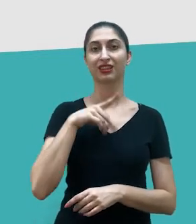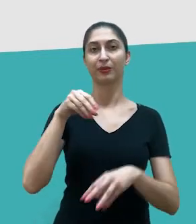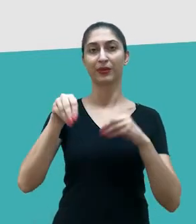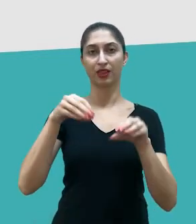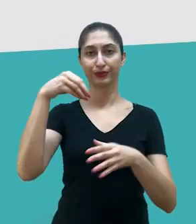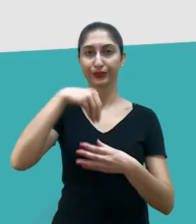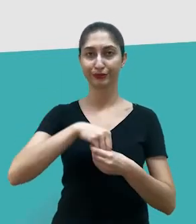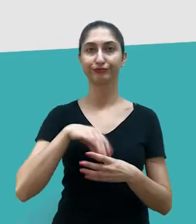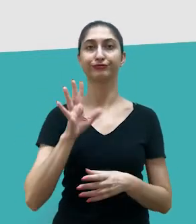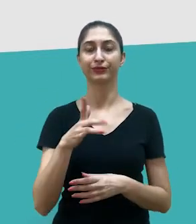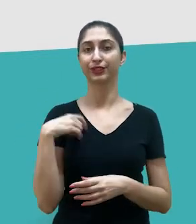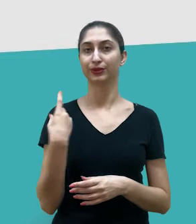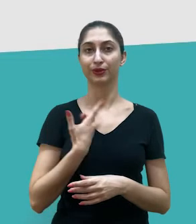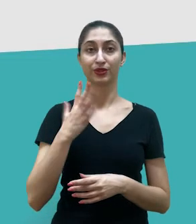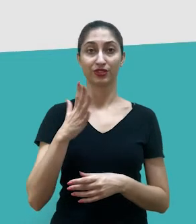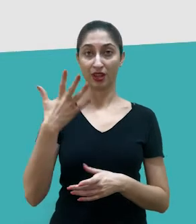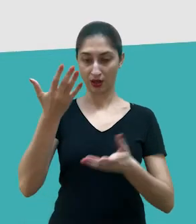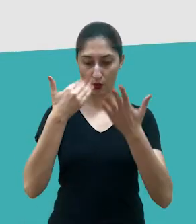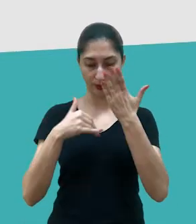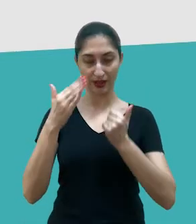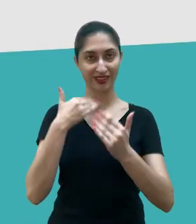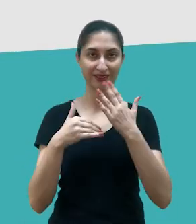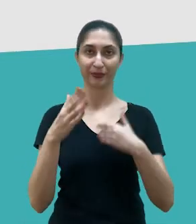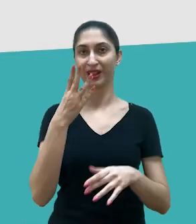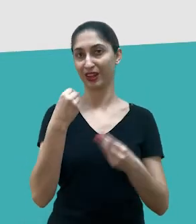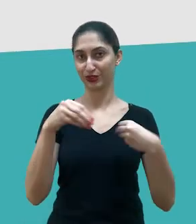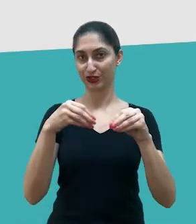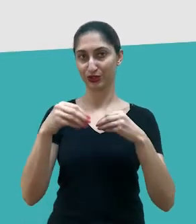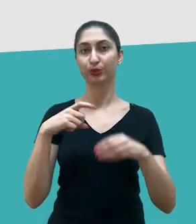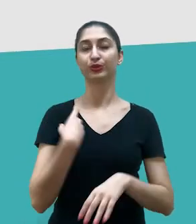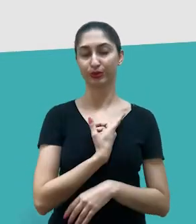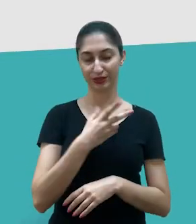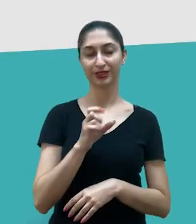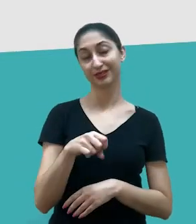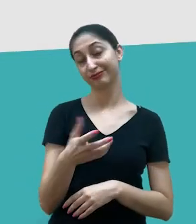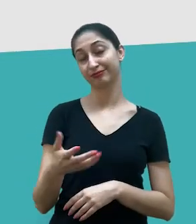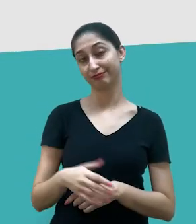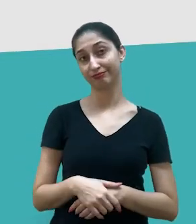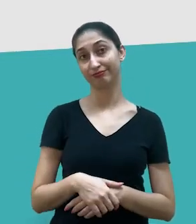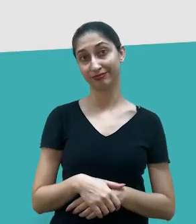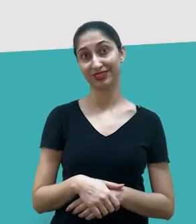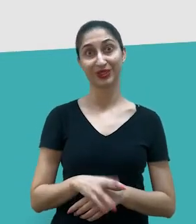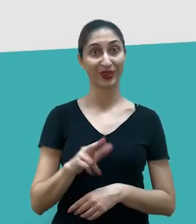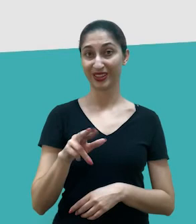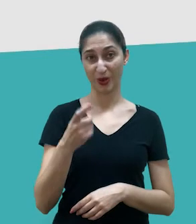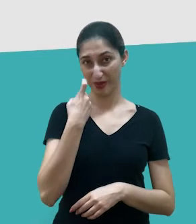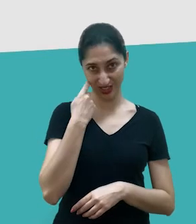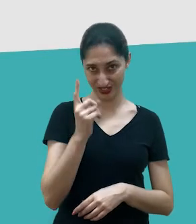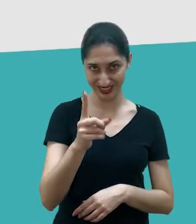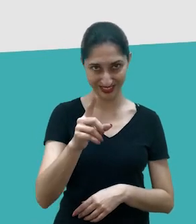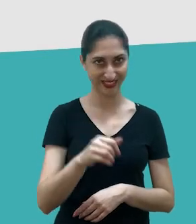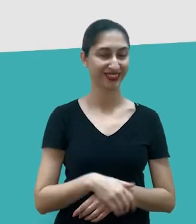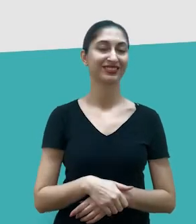plástico. Então, nós temos muito plástico já dentro do nosso corpo. Né? Então, é muito interessante, e não vem só no peixe. Tem